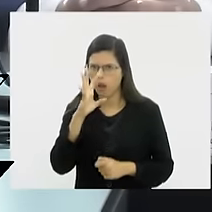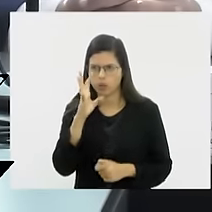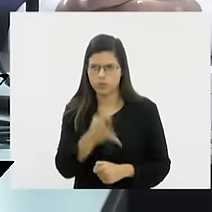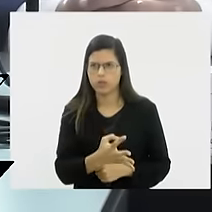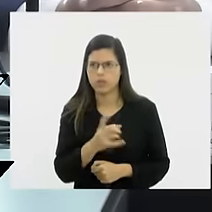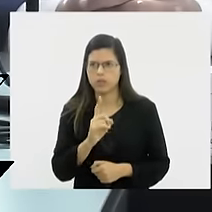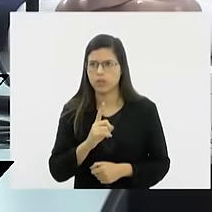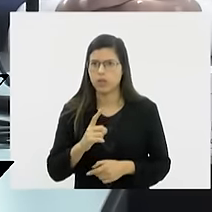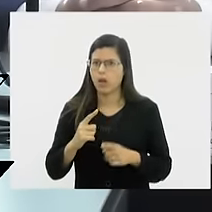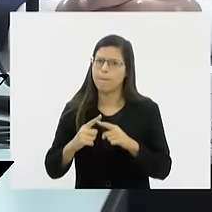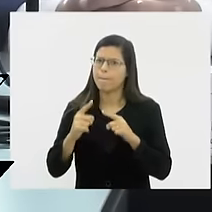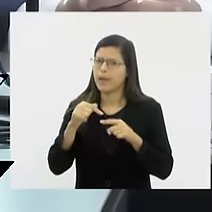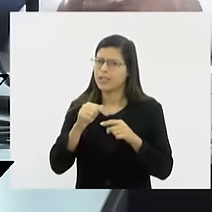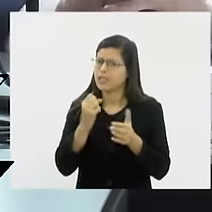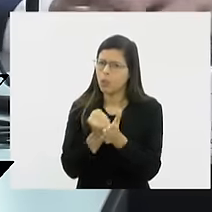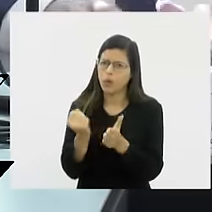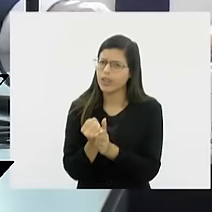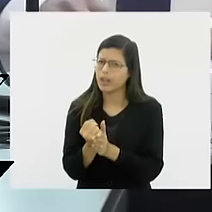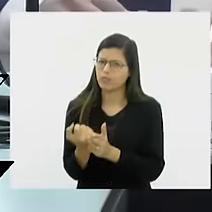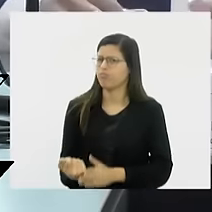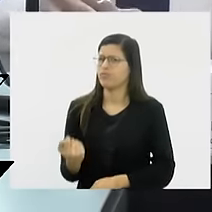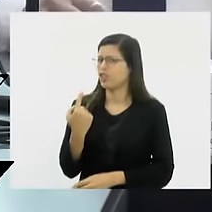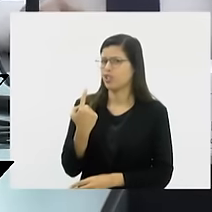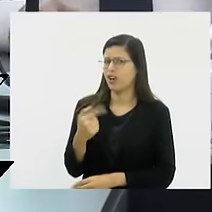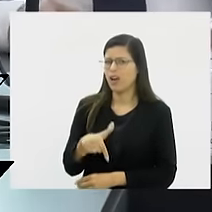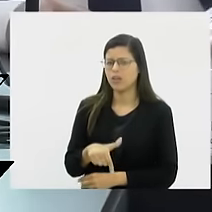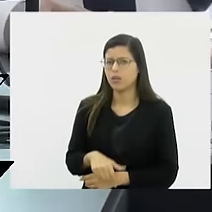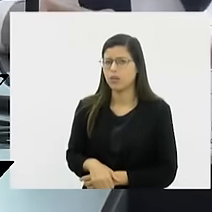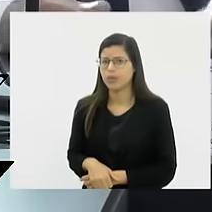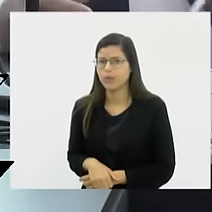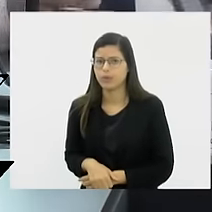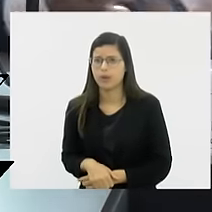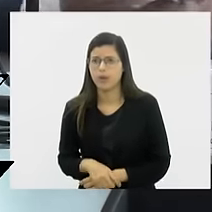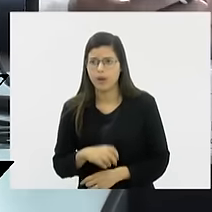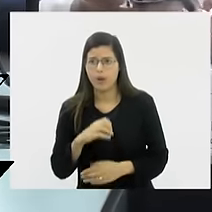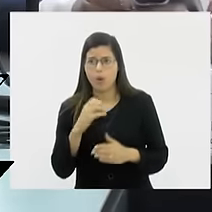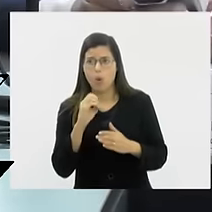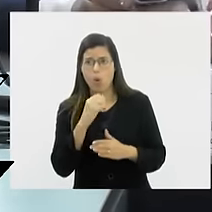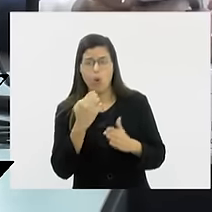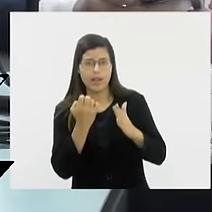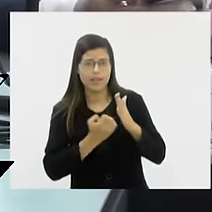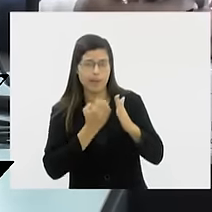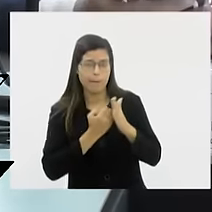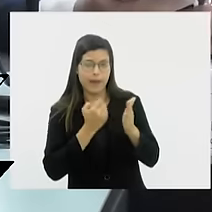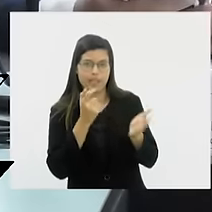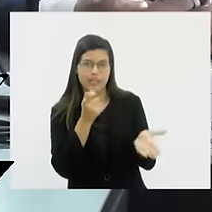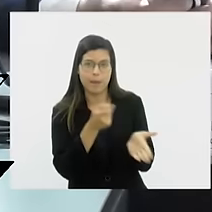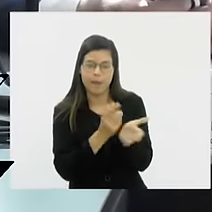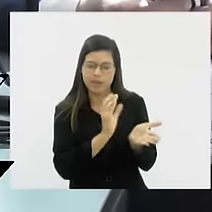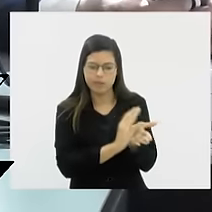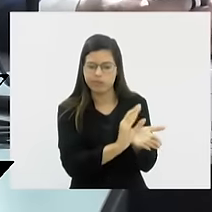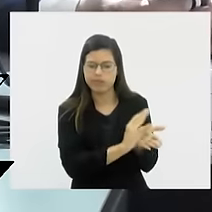sob suspeita esse contrato, pô. Ou essa empresa tá pagando propina para alguém, ela é muito amiga do